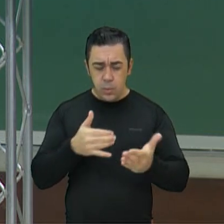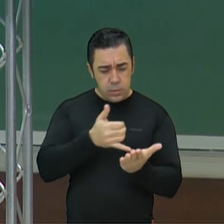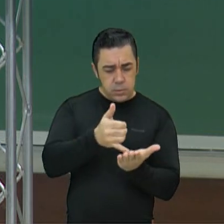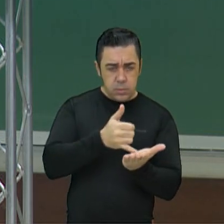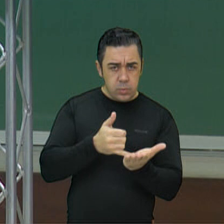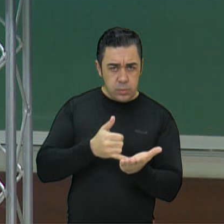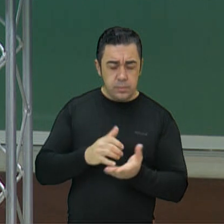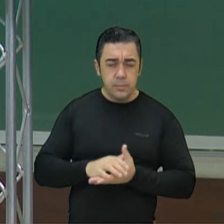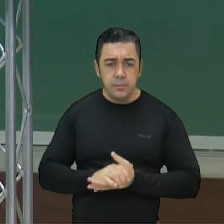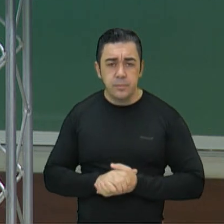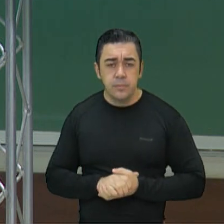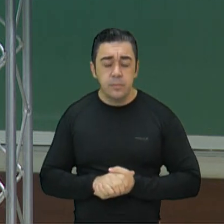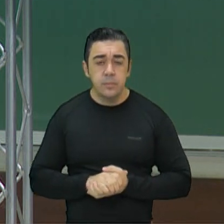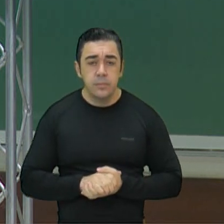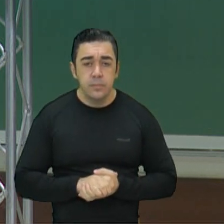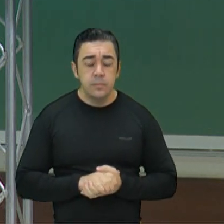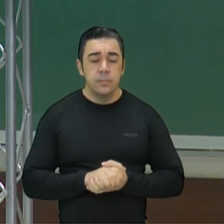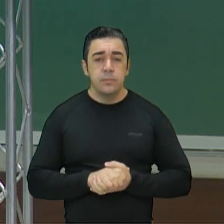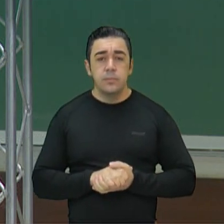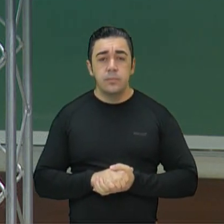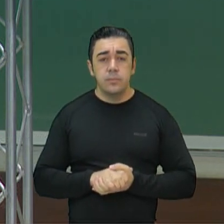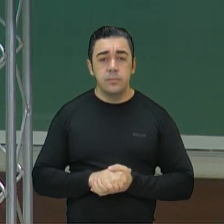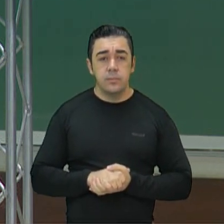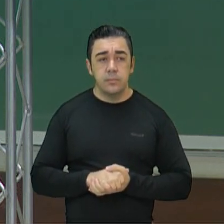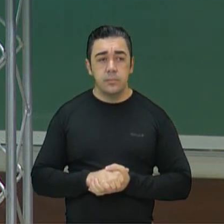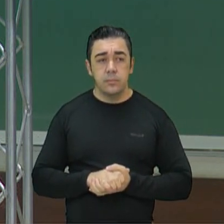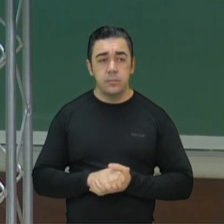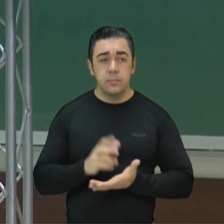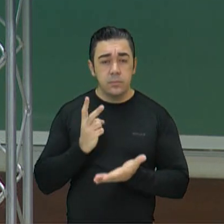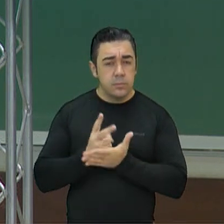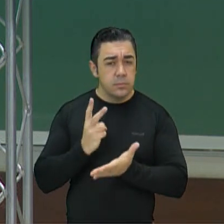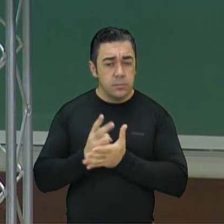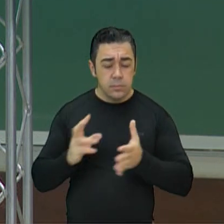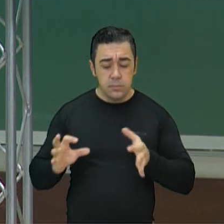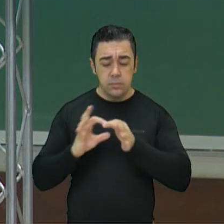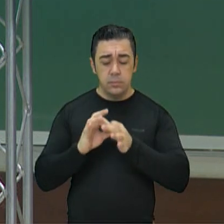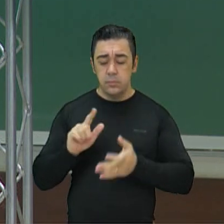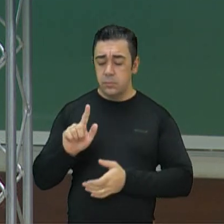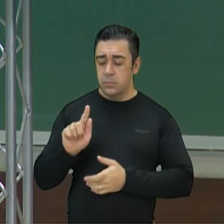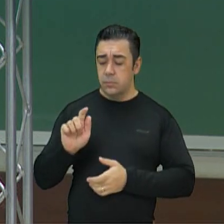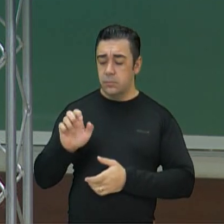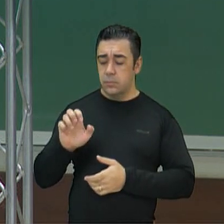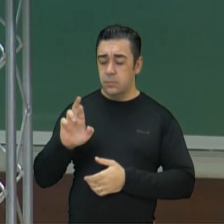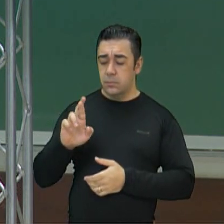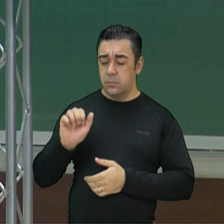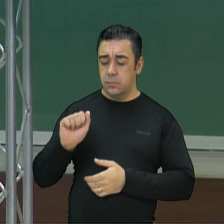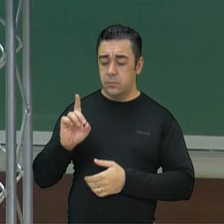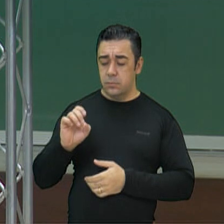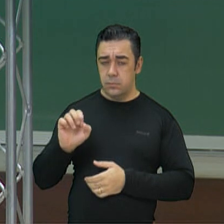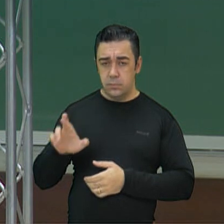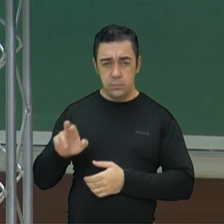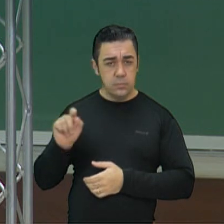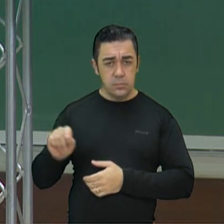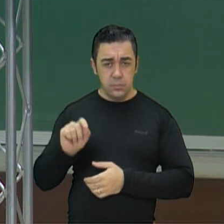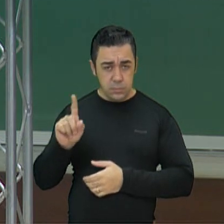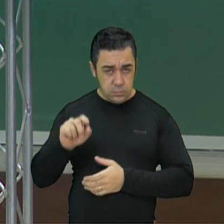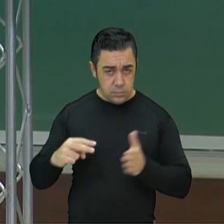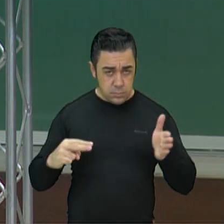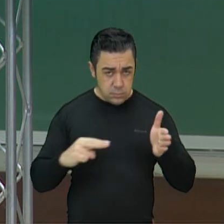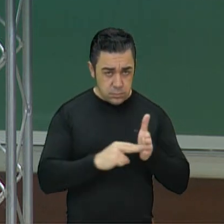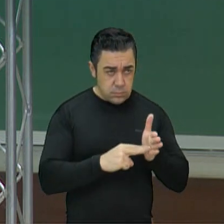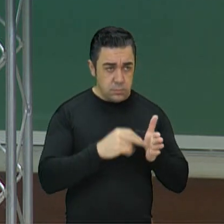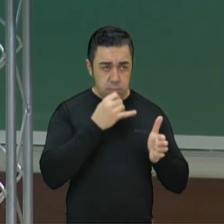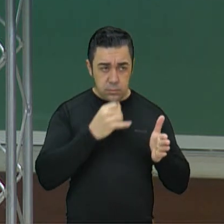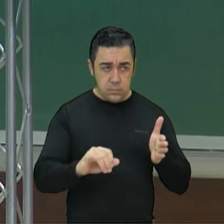eletrônico, né? Então, eles vão estar sempre ligados a um gerador que é a fonte de energia. Pode ser a